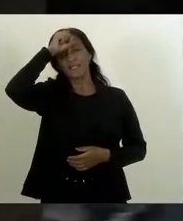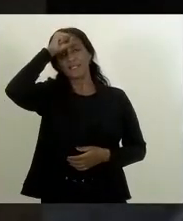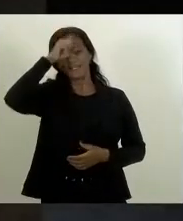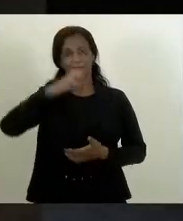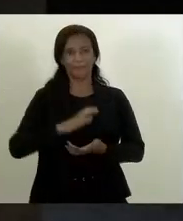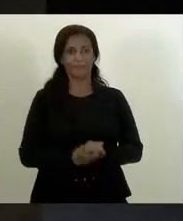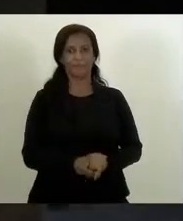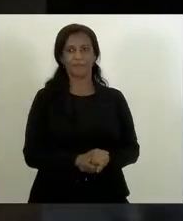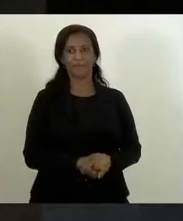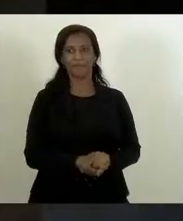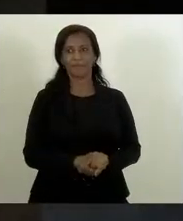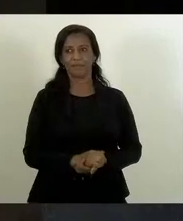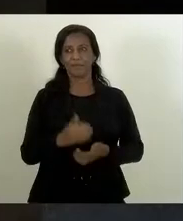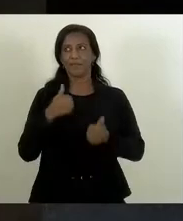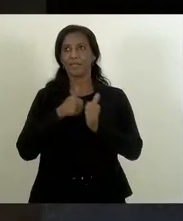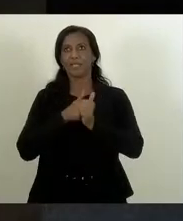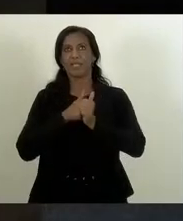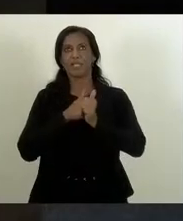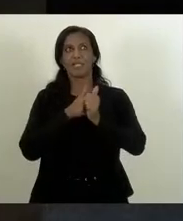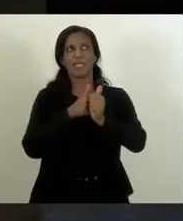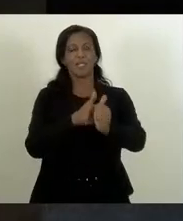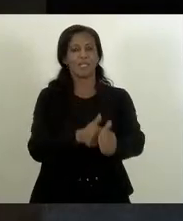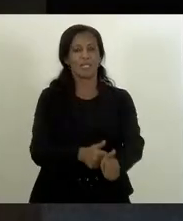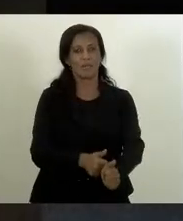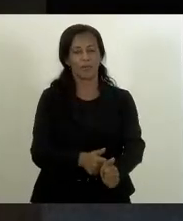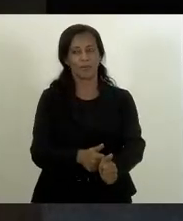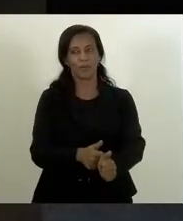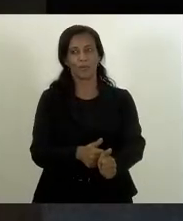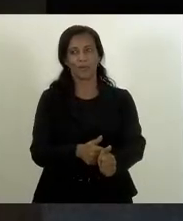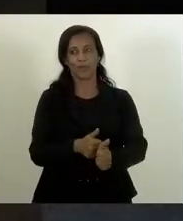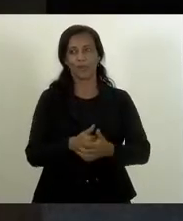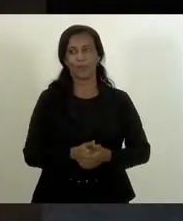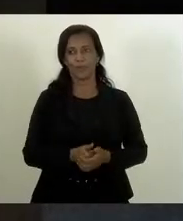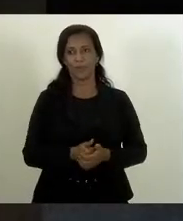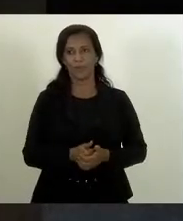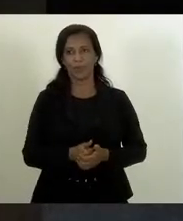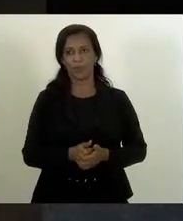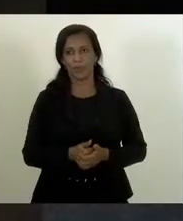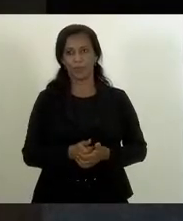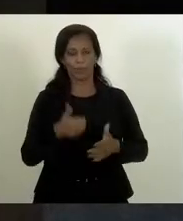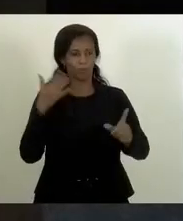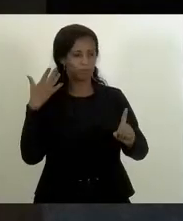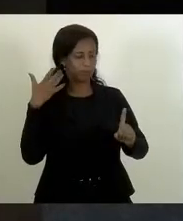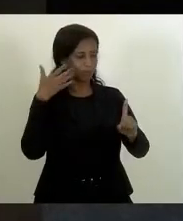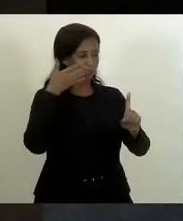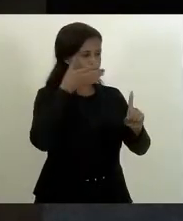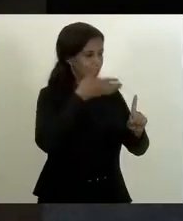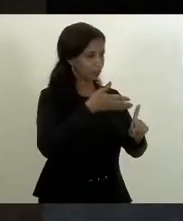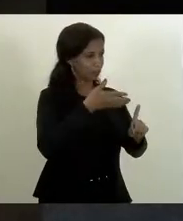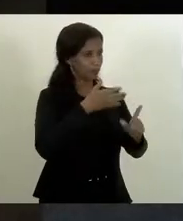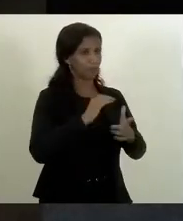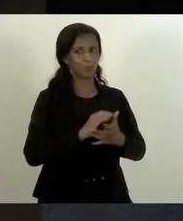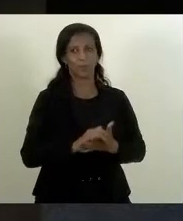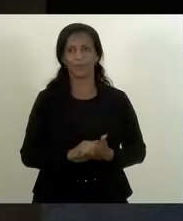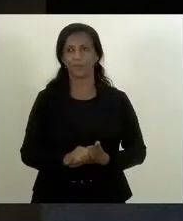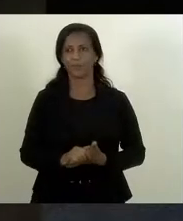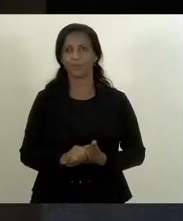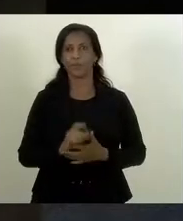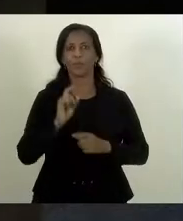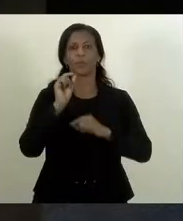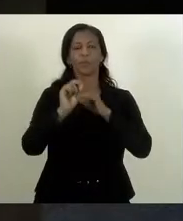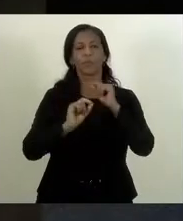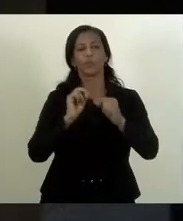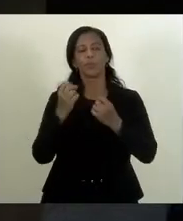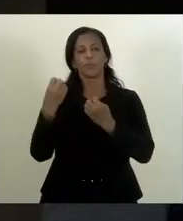Eu aprendi e sigo, né, tenho como referência aquilo que me